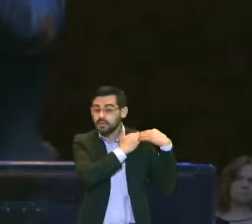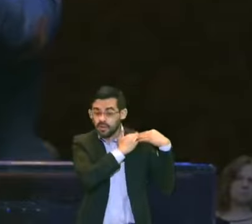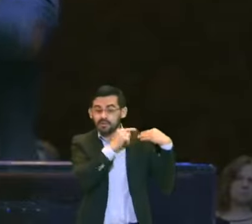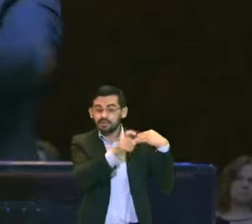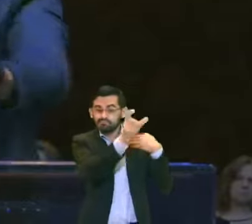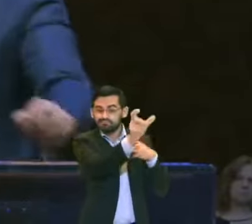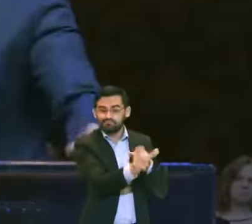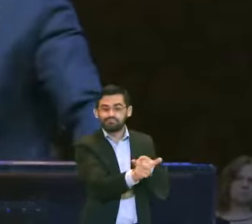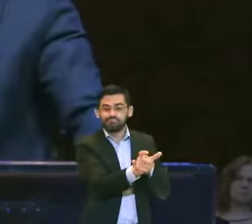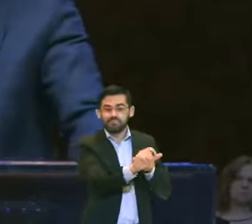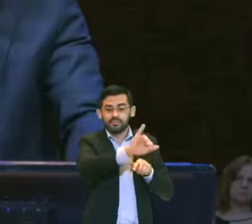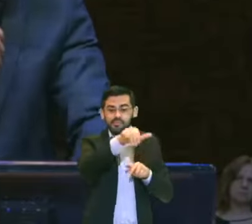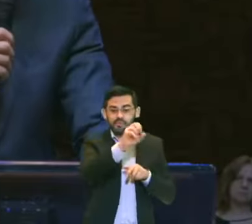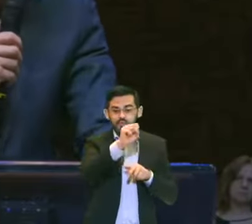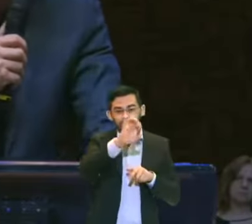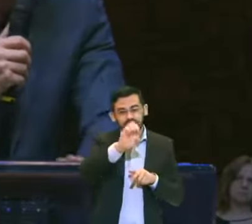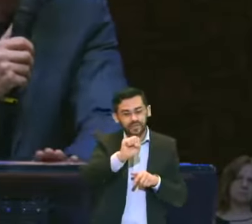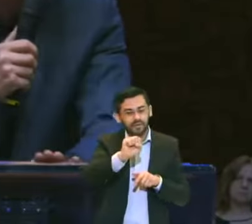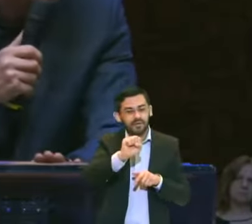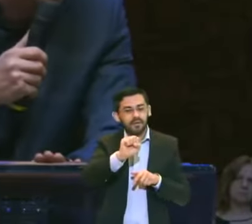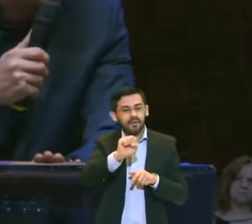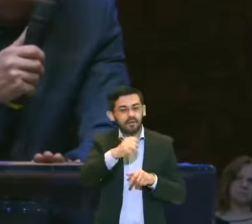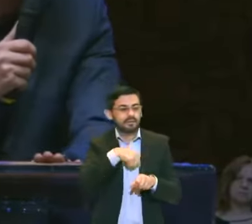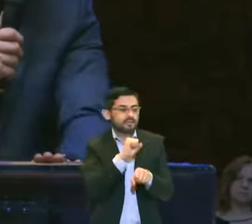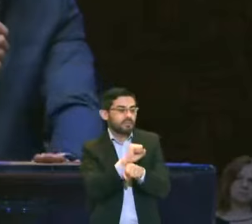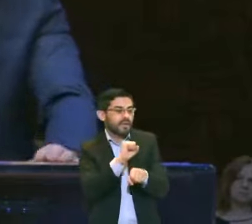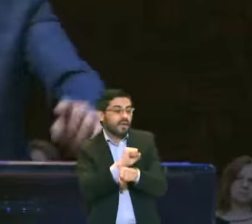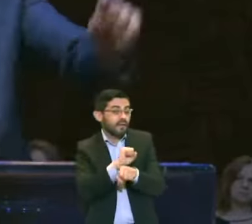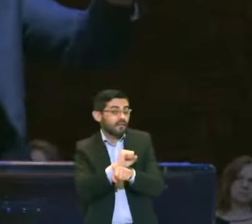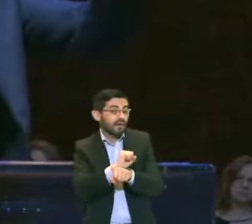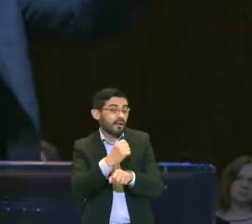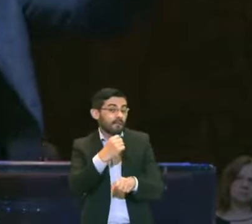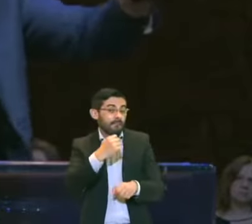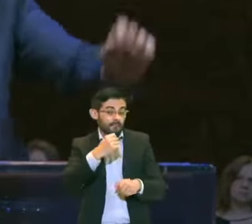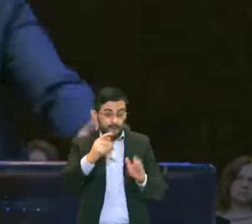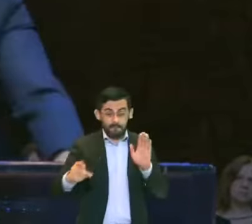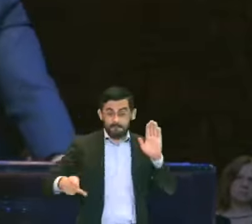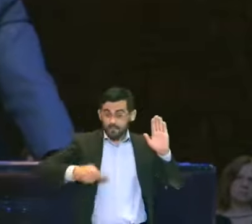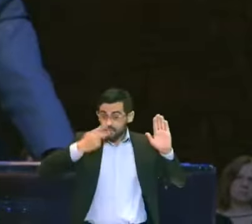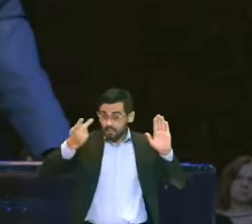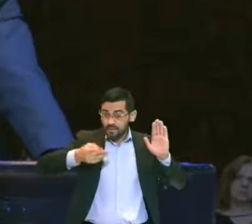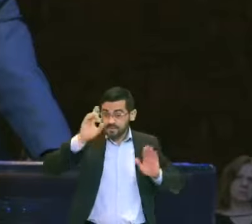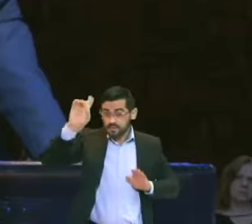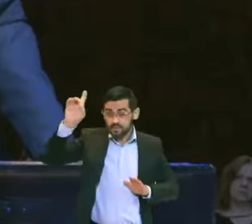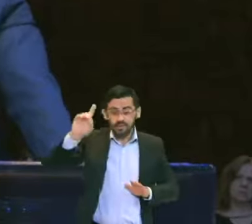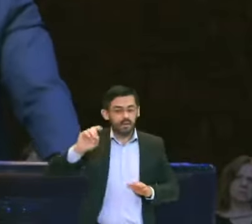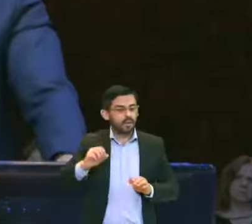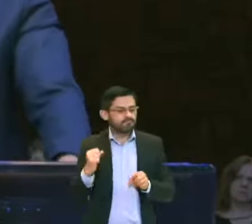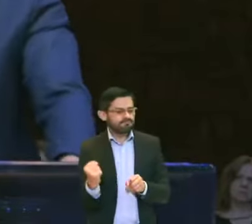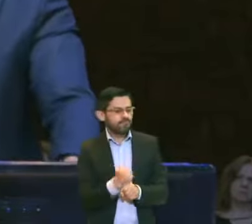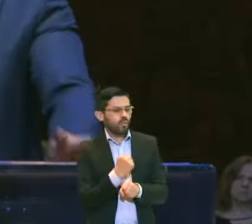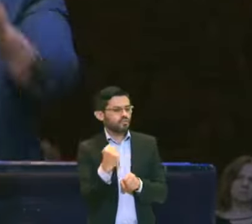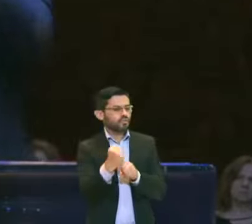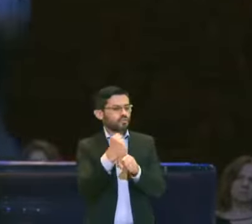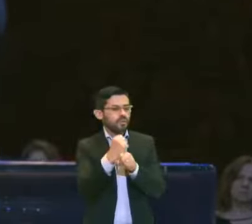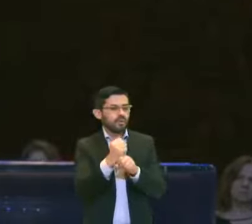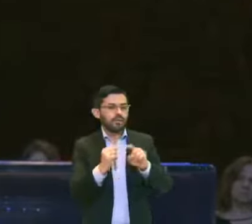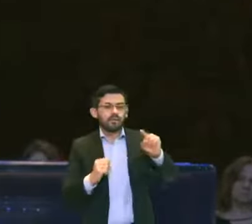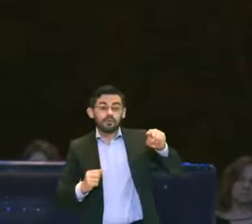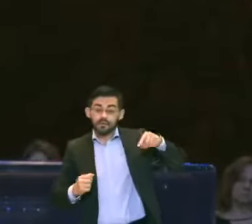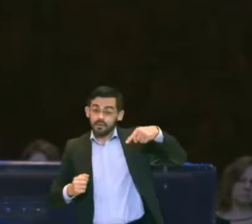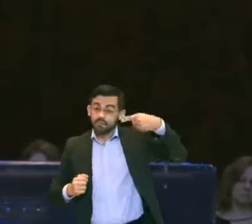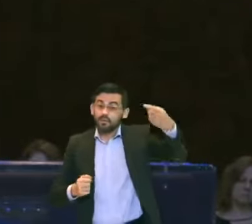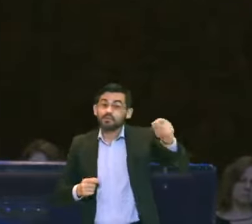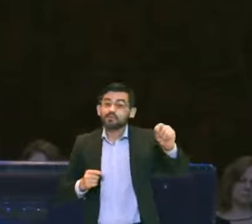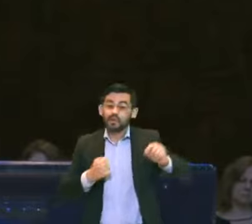de José. Enquanto ele esperava a promessa de Deus, ele construía algo. Depois ele é mandado para a